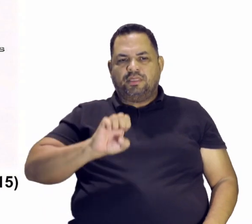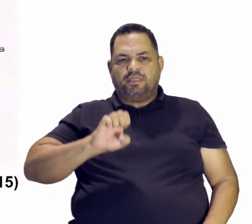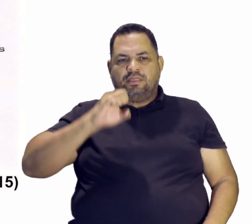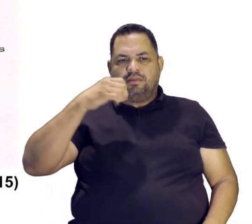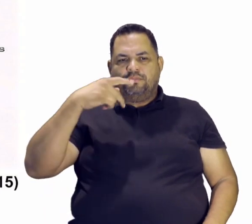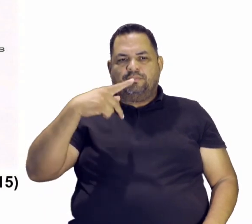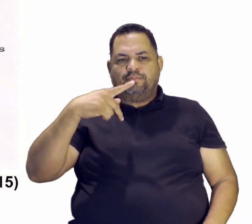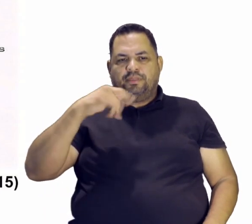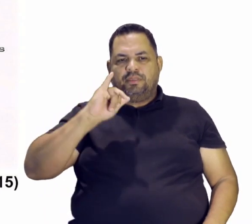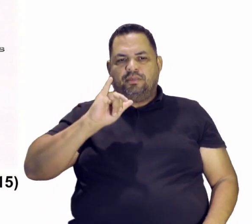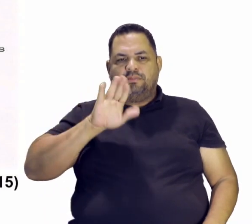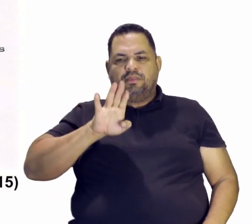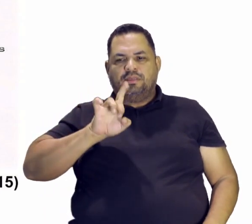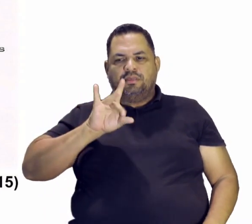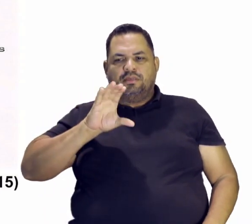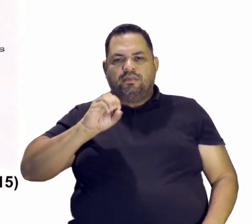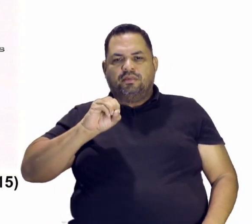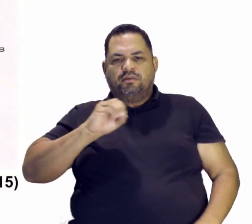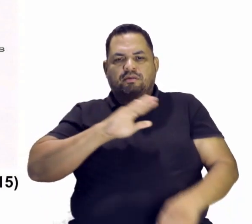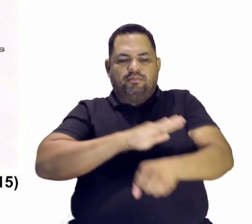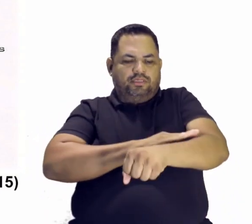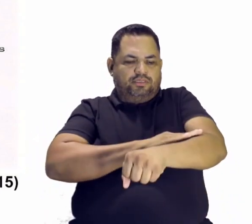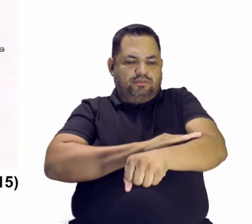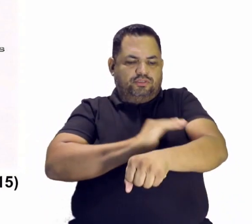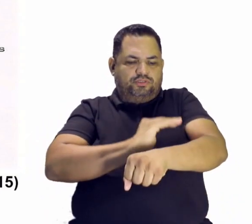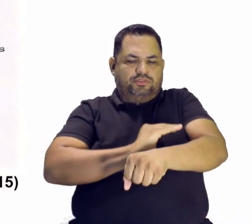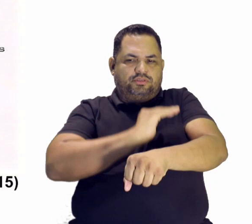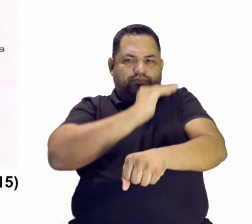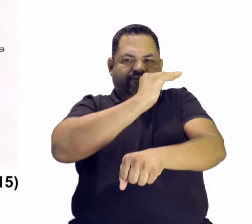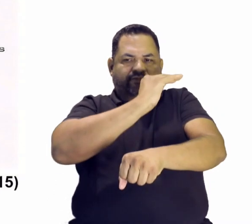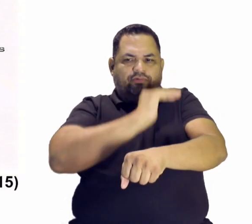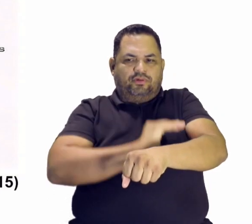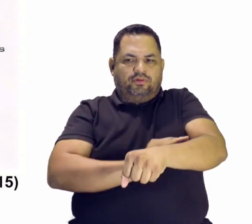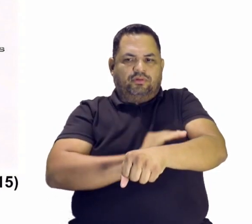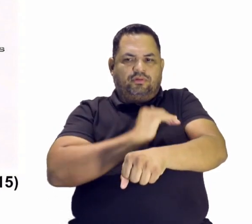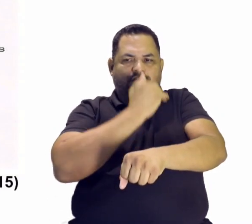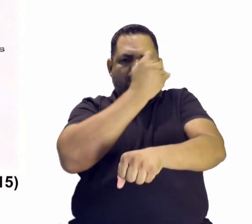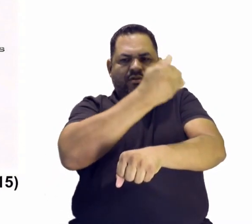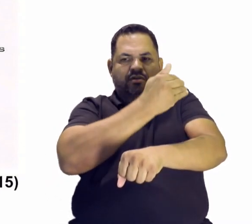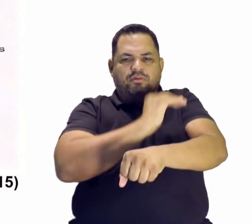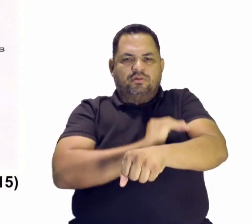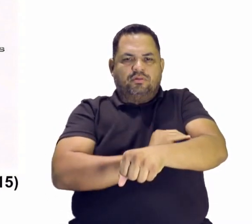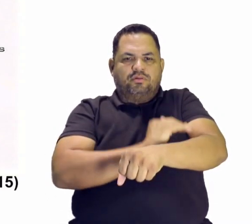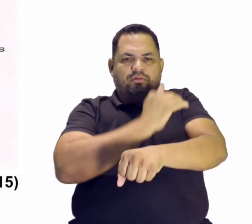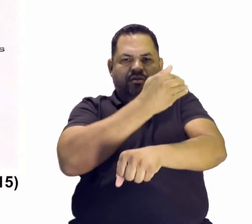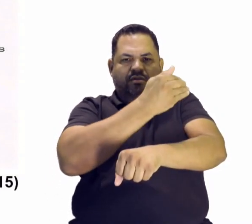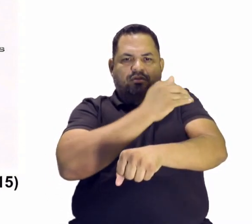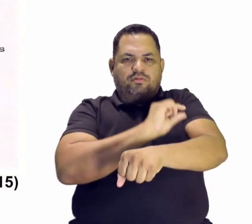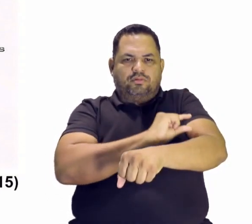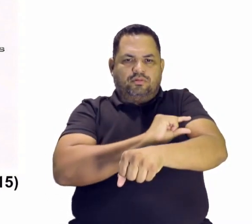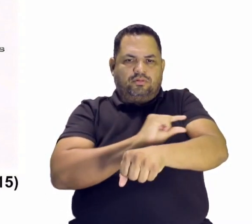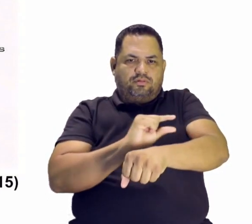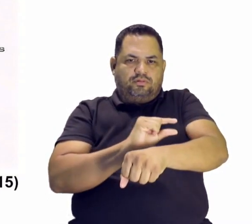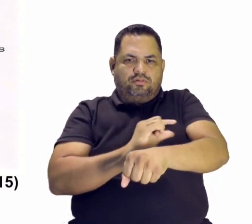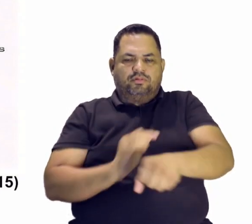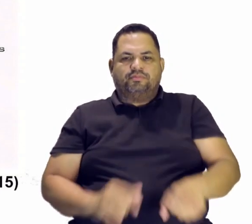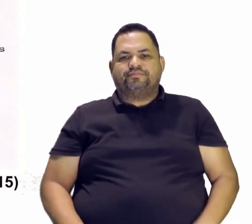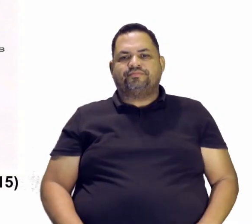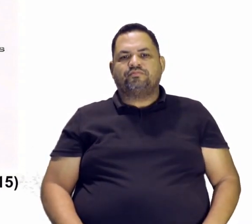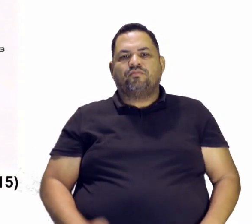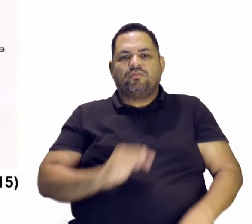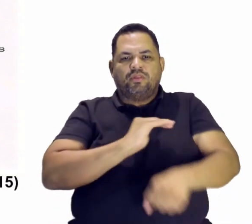essa camada mais externa. Lembra que eu falei aí dos canos, o aro maior? Então, esse aro maior,